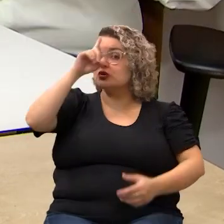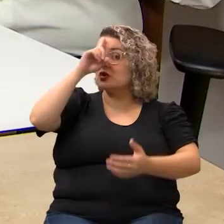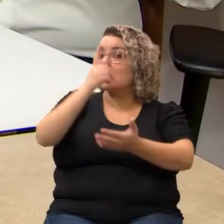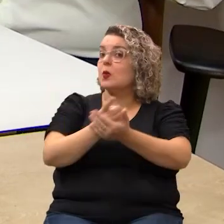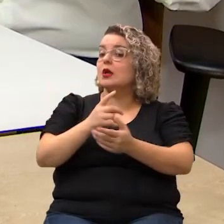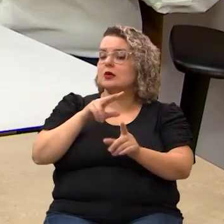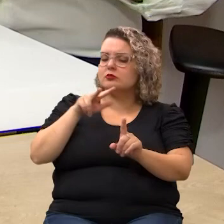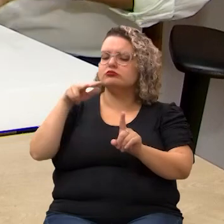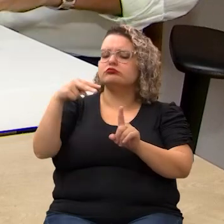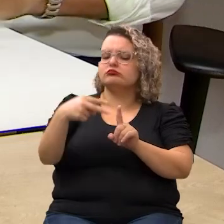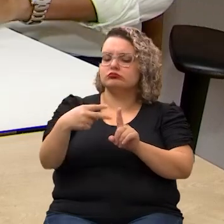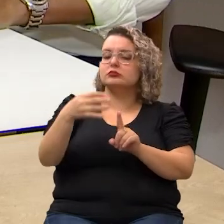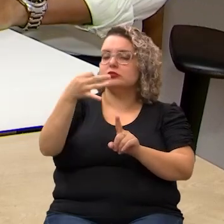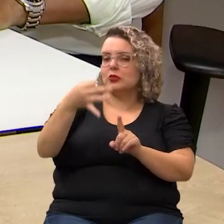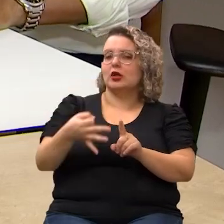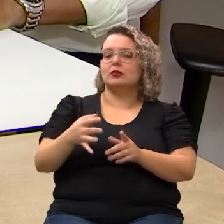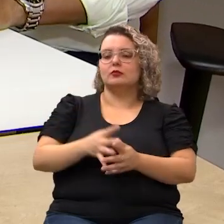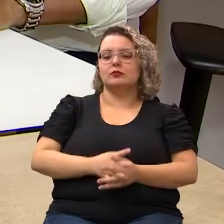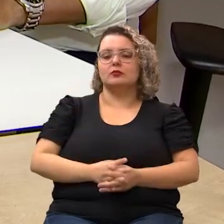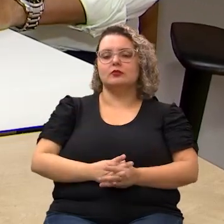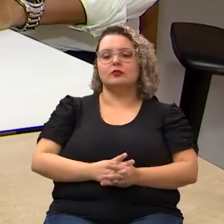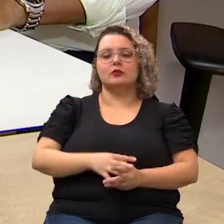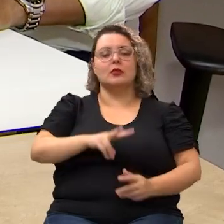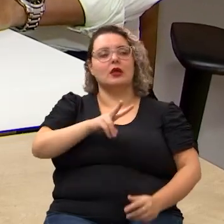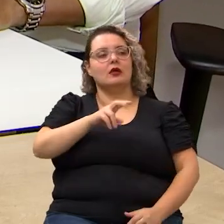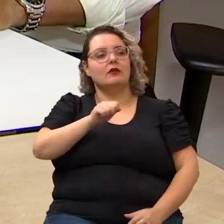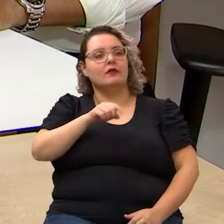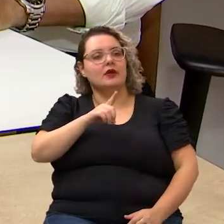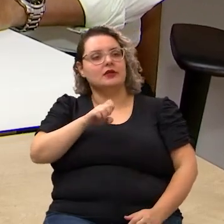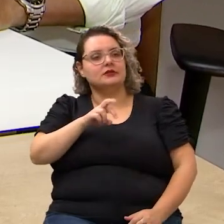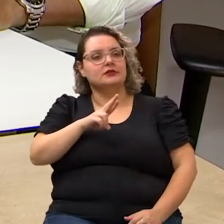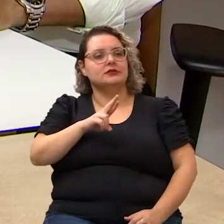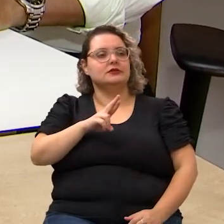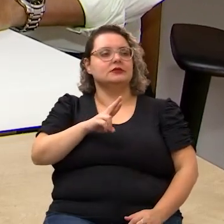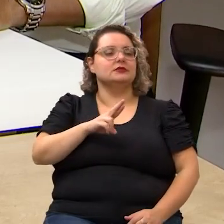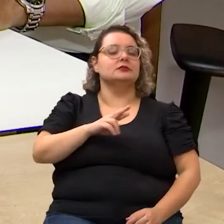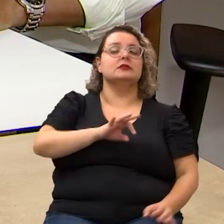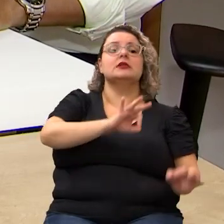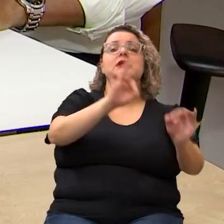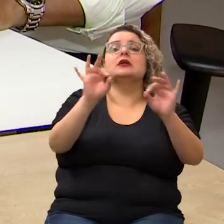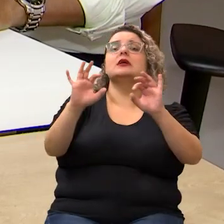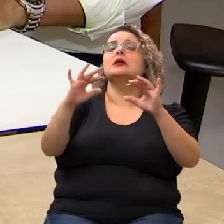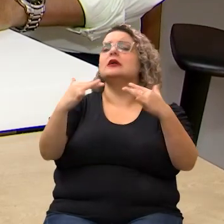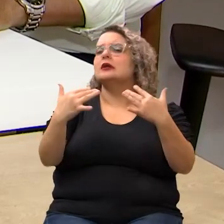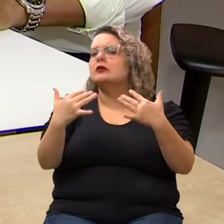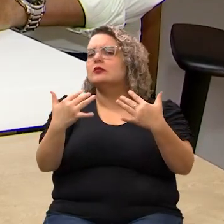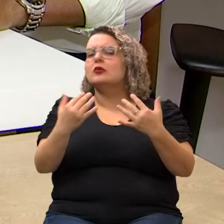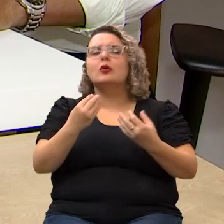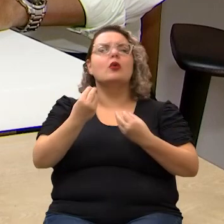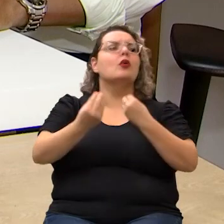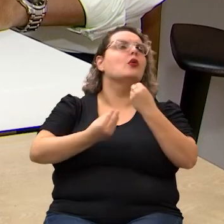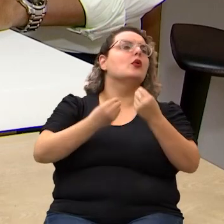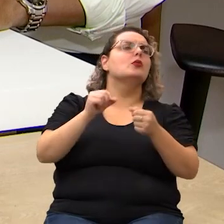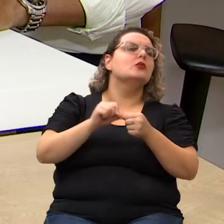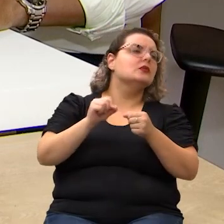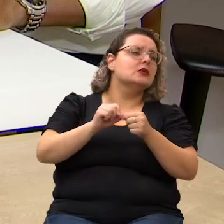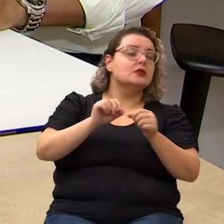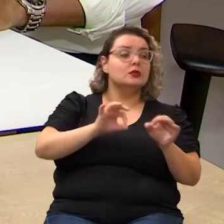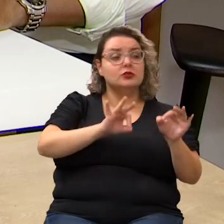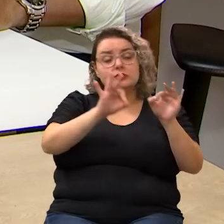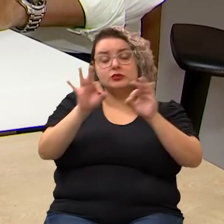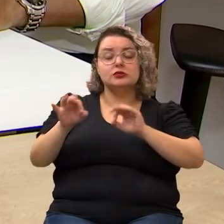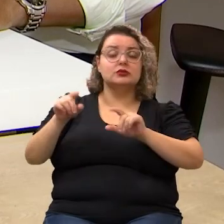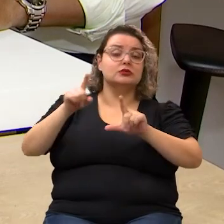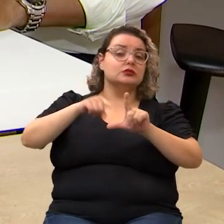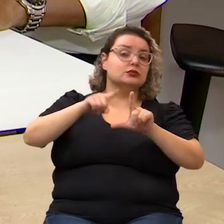determinante para você olhar isso com os olhos certos. Evander, para quem está em casa, nos acompanhando nesse momento, como fazer o acompanhamento